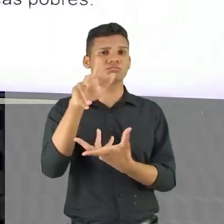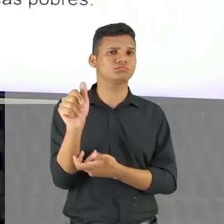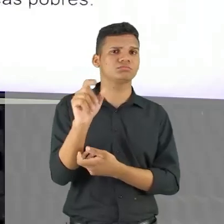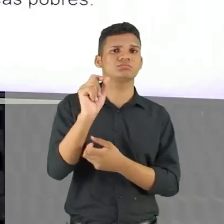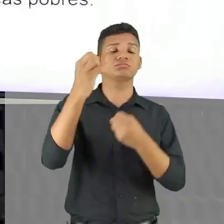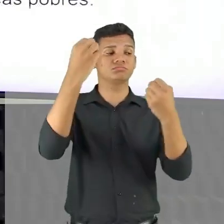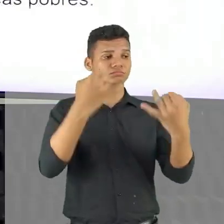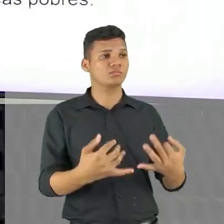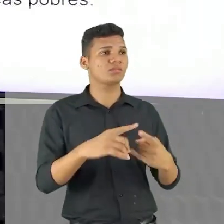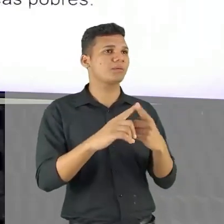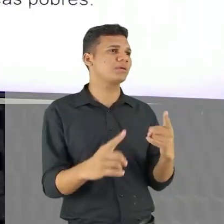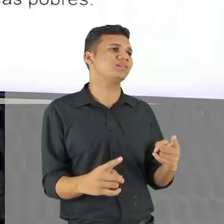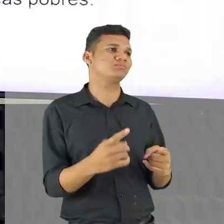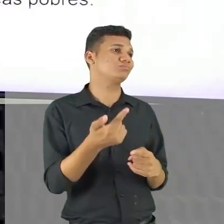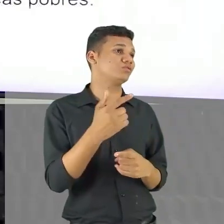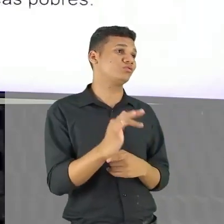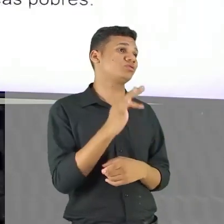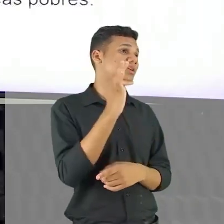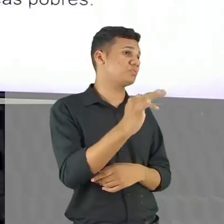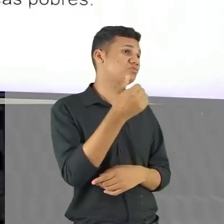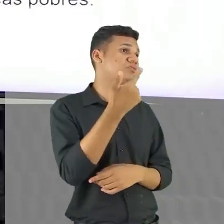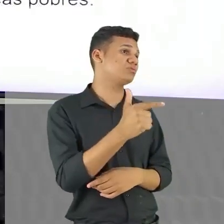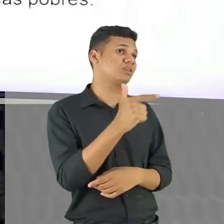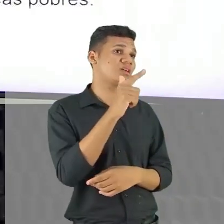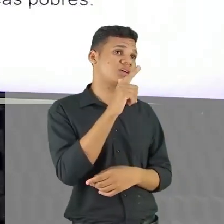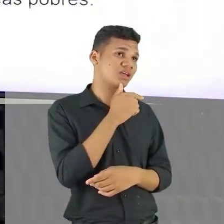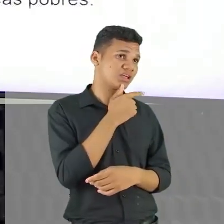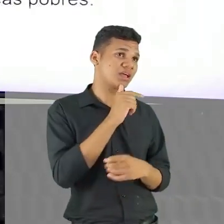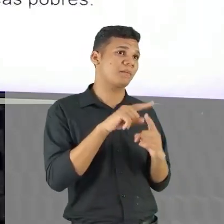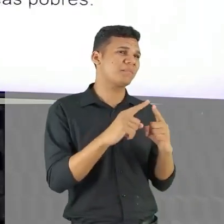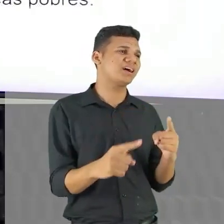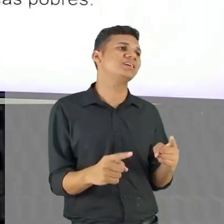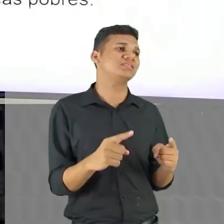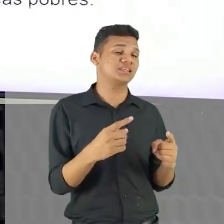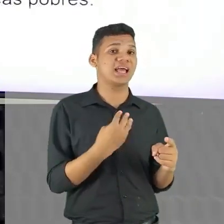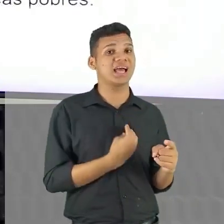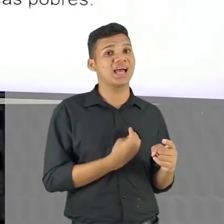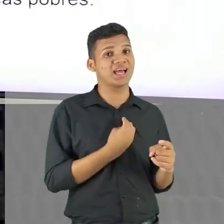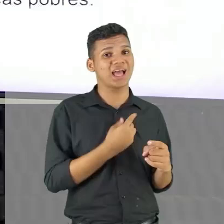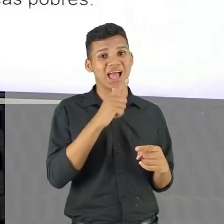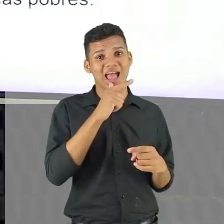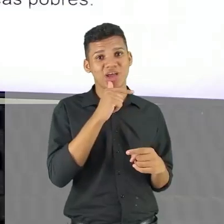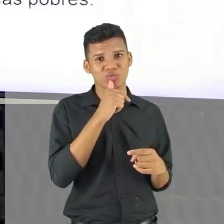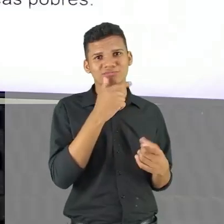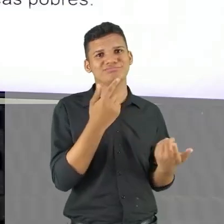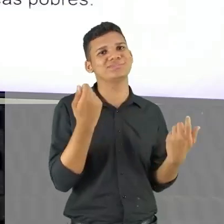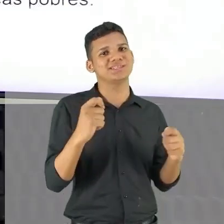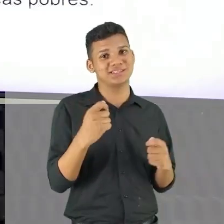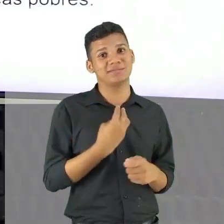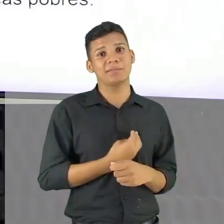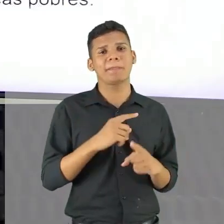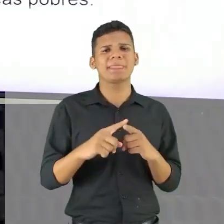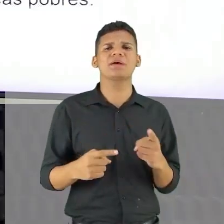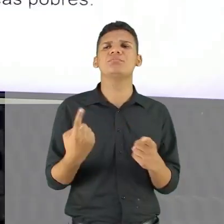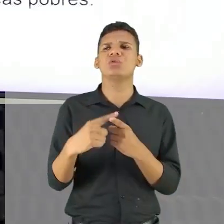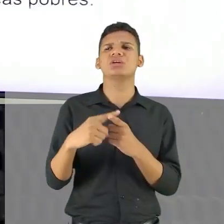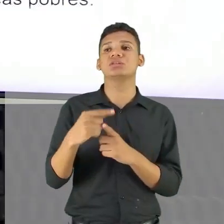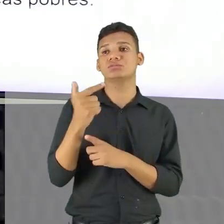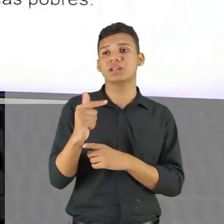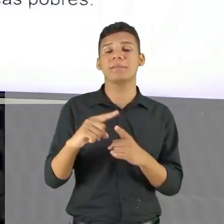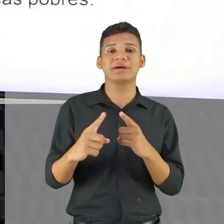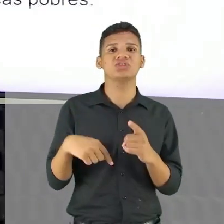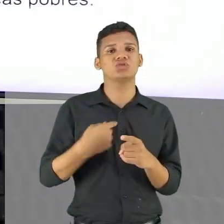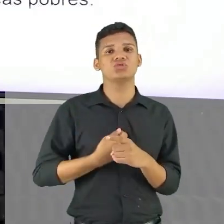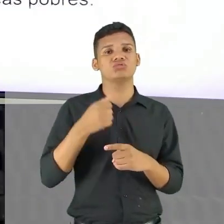seguinte, olha, não vai ter água no futuro. E a água é indispensável para a vida. Por que não vai ter água? Porque a gente está usando